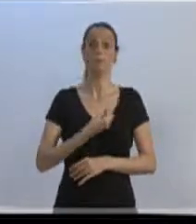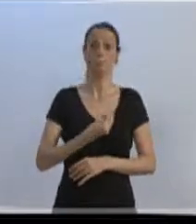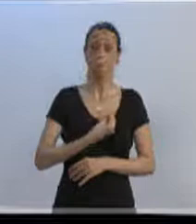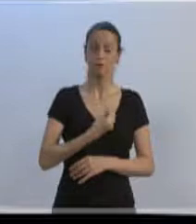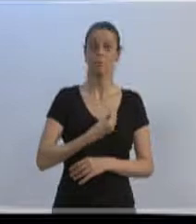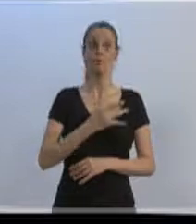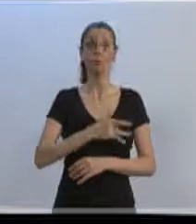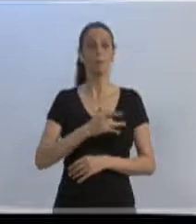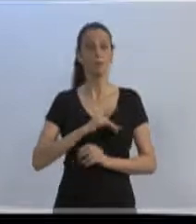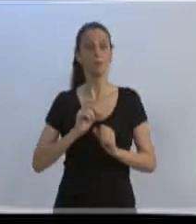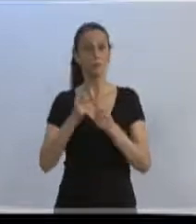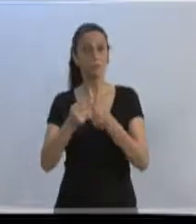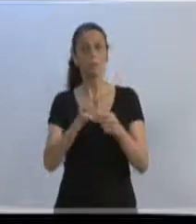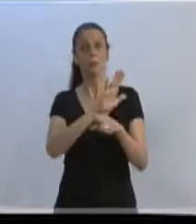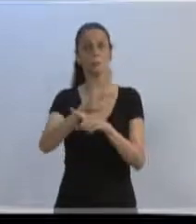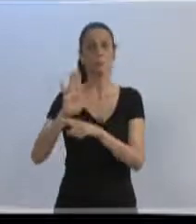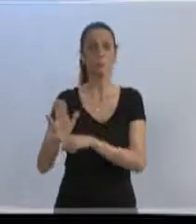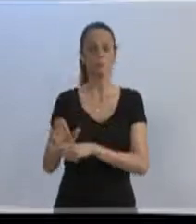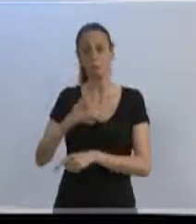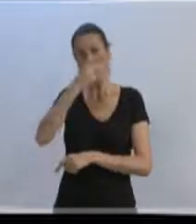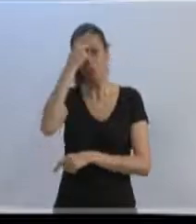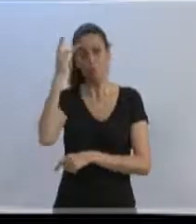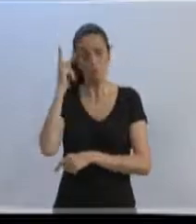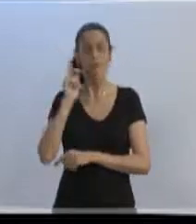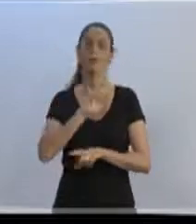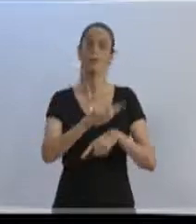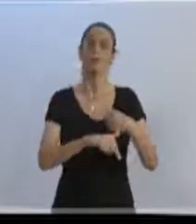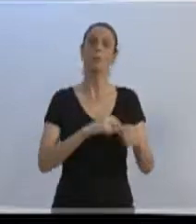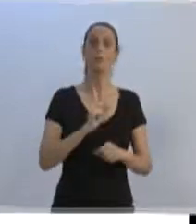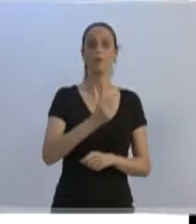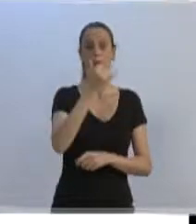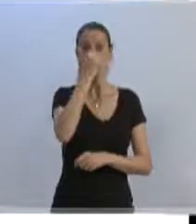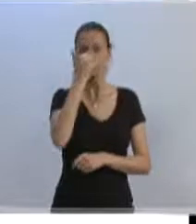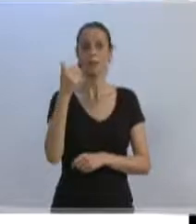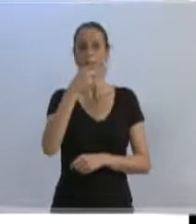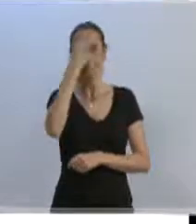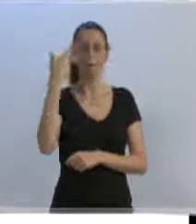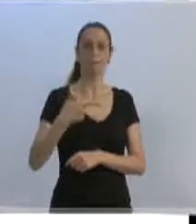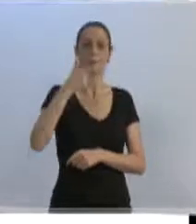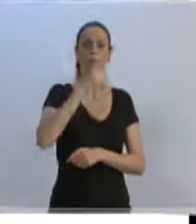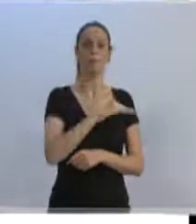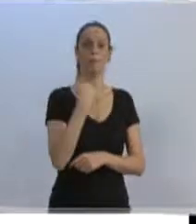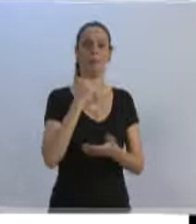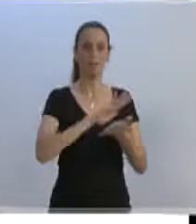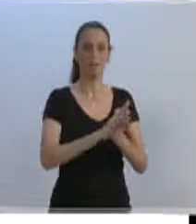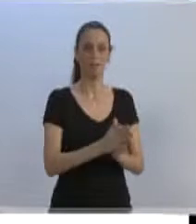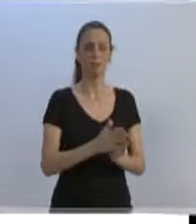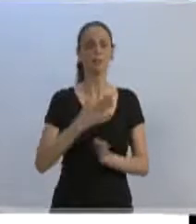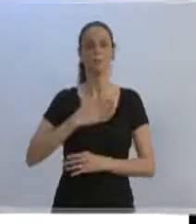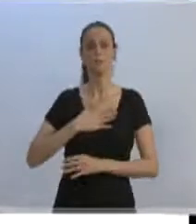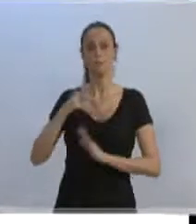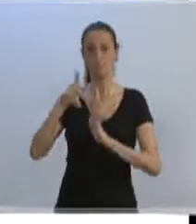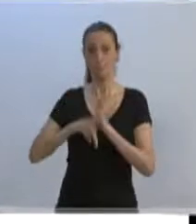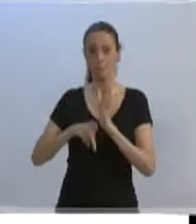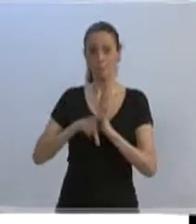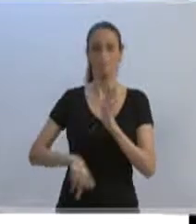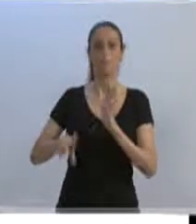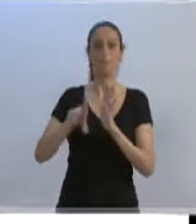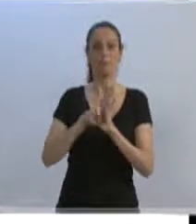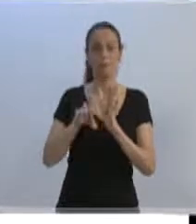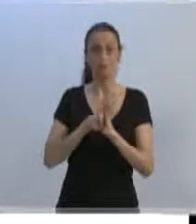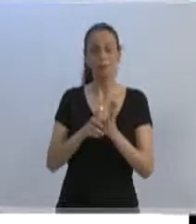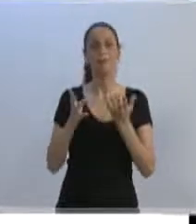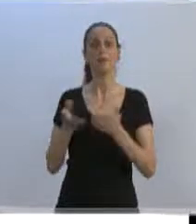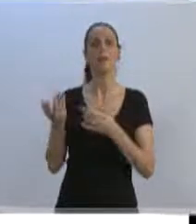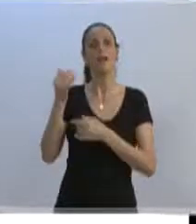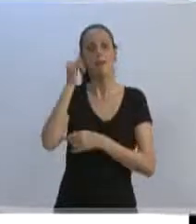por nós ali ó sejam ceifadas desse jeito por isso estou fazendo um projeto de lei que vem a calhar que não venha a deixar chegar no estado que já